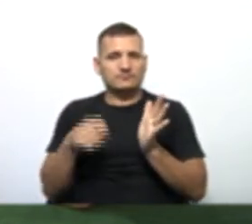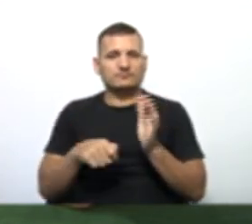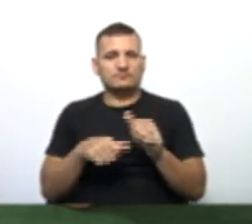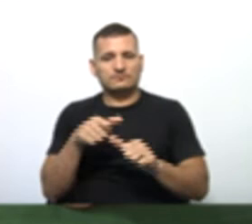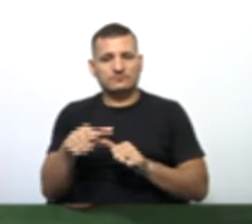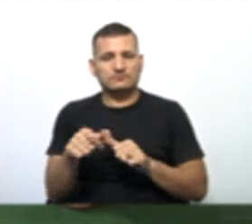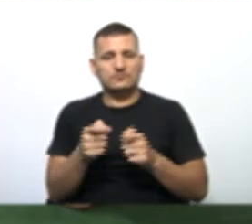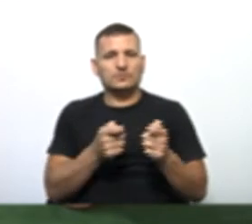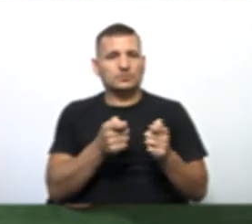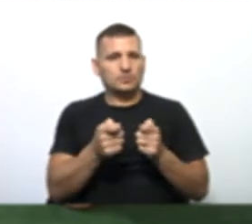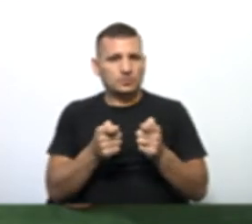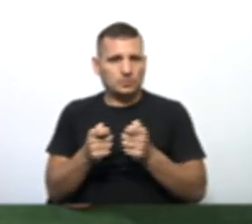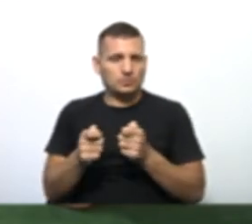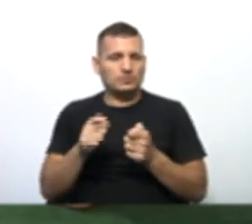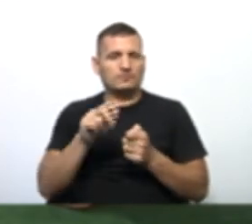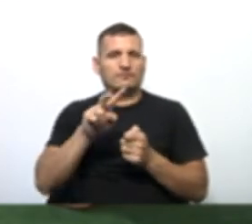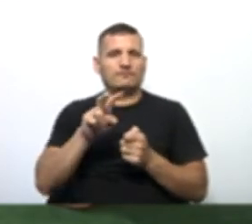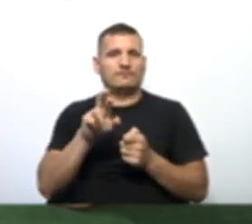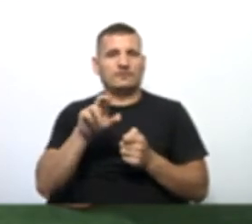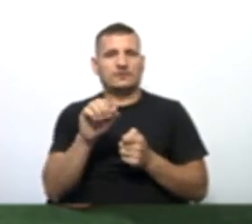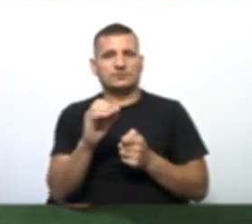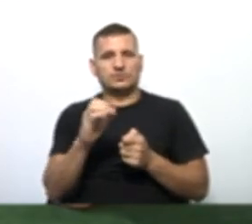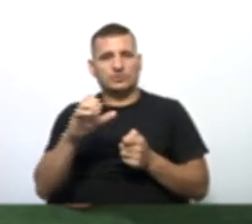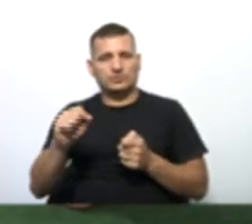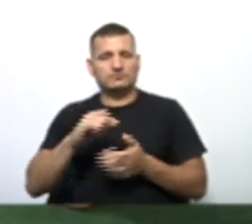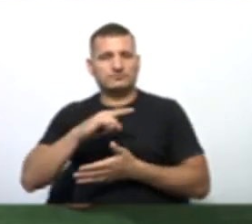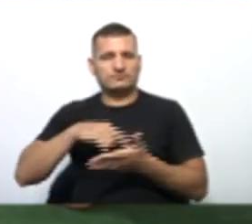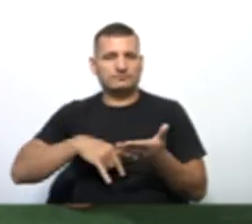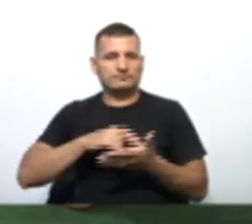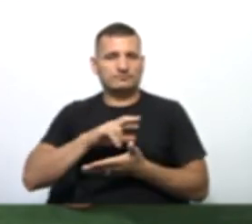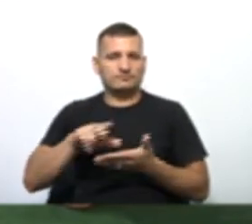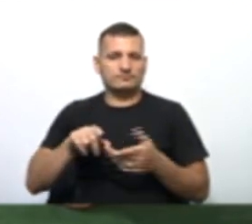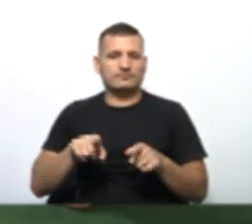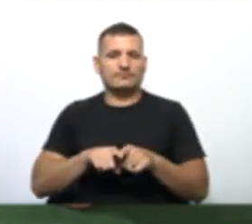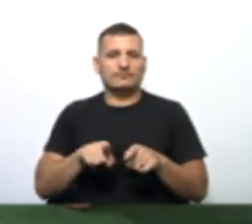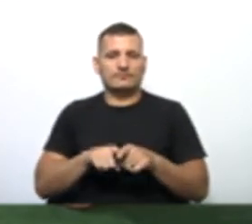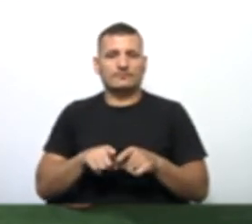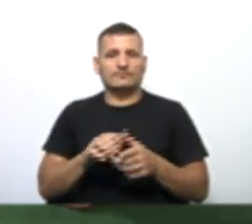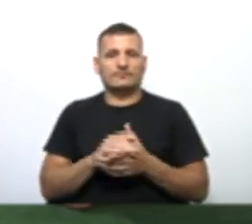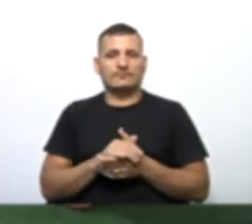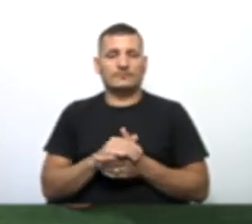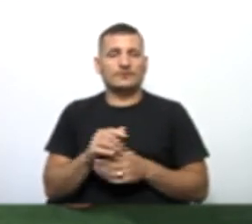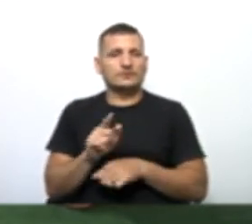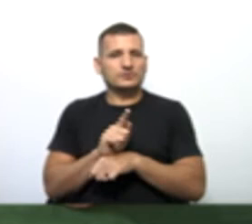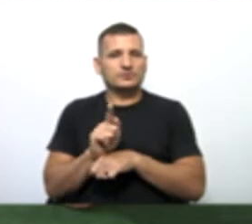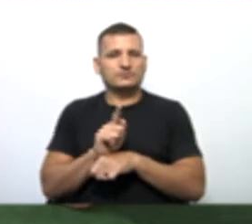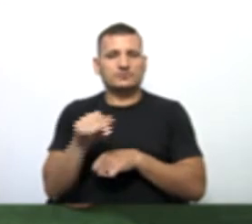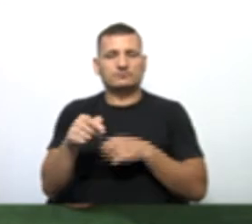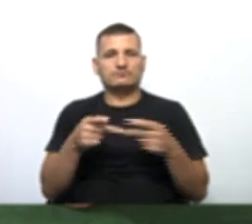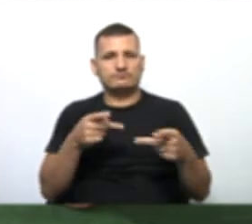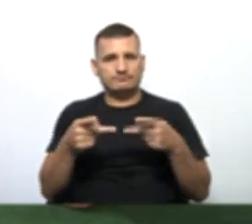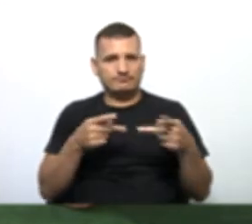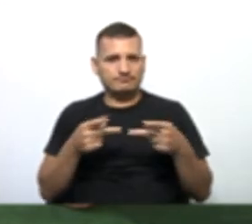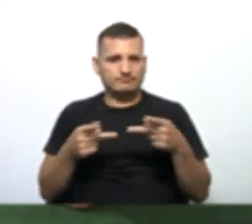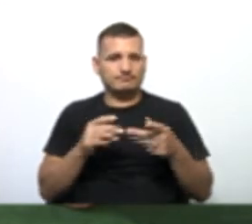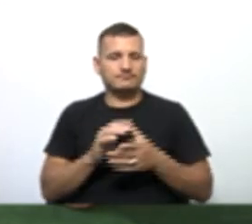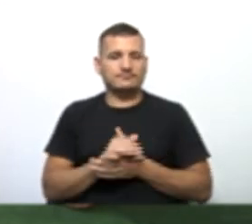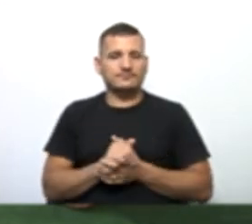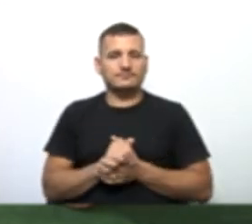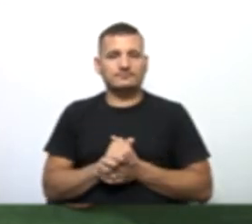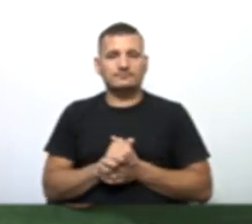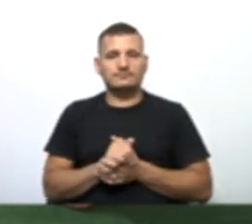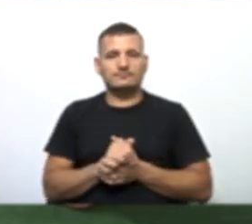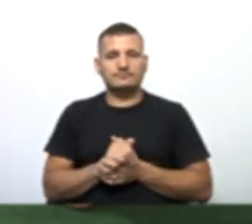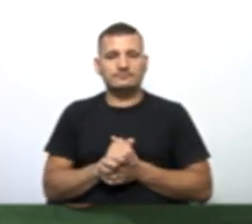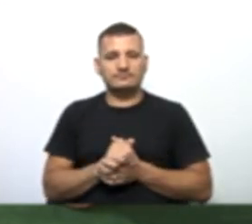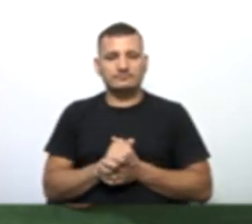controle de versões, né? Isso. Distribuição de tarefas, né? Gerenciamento desse projeto, né? Isso, exato. Então, imaginem